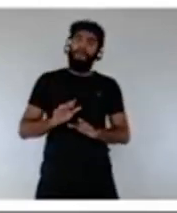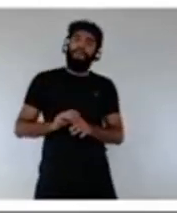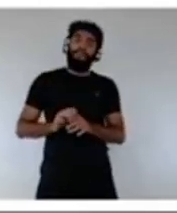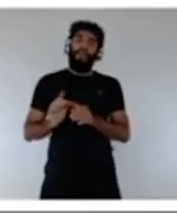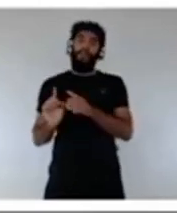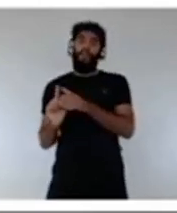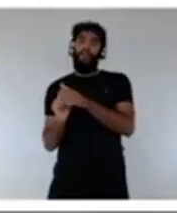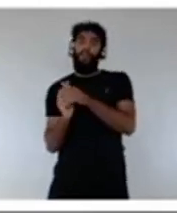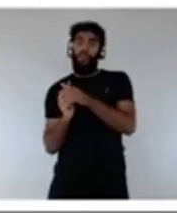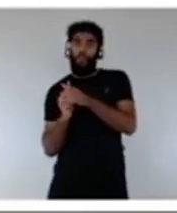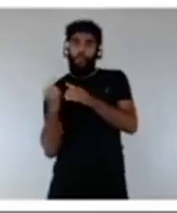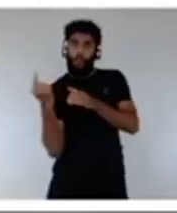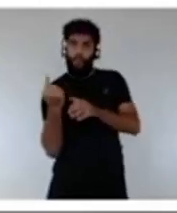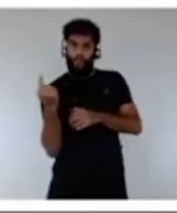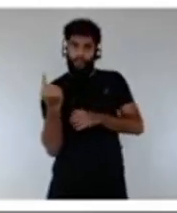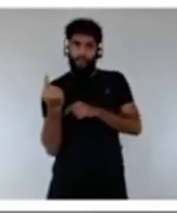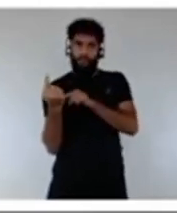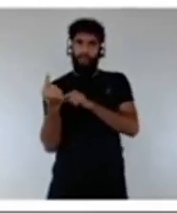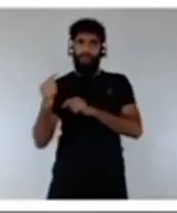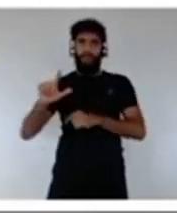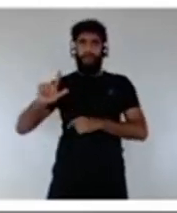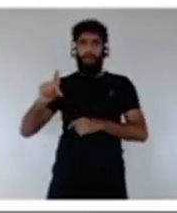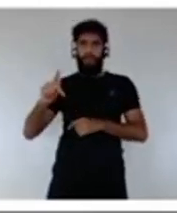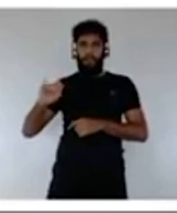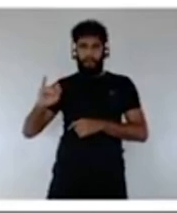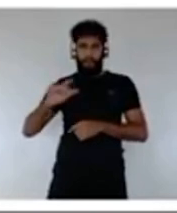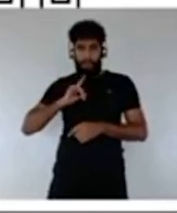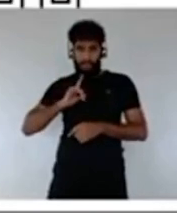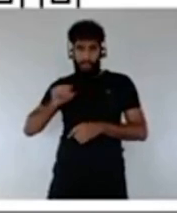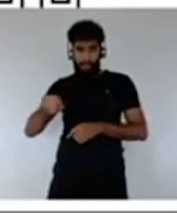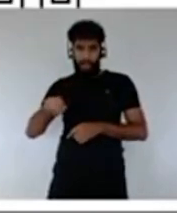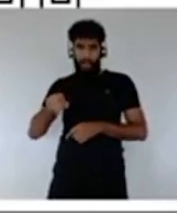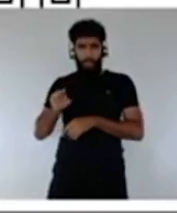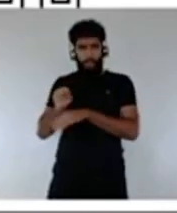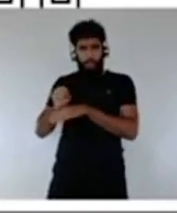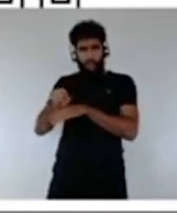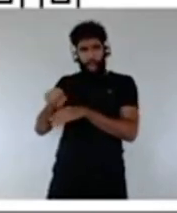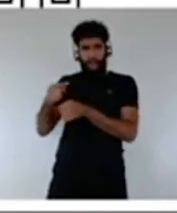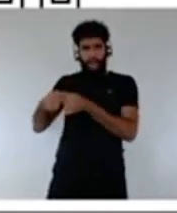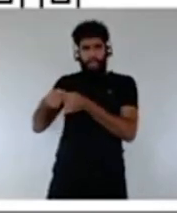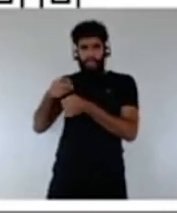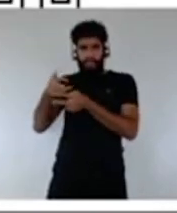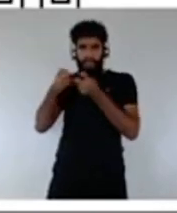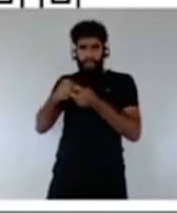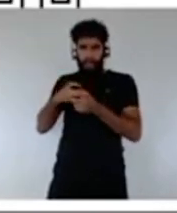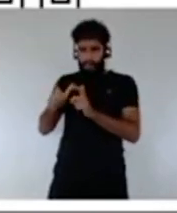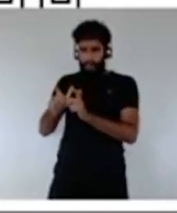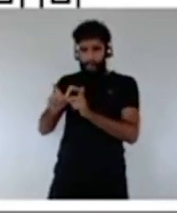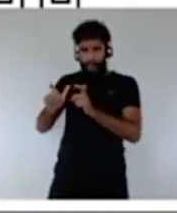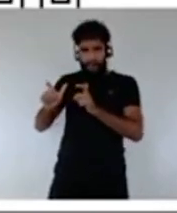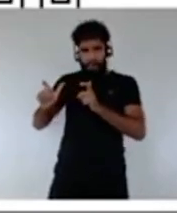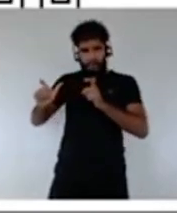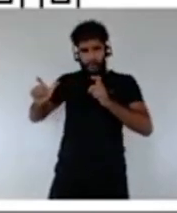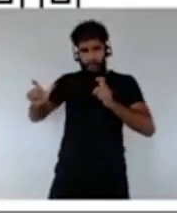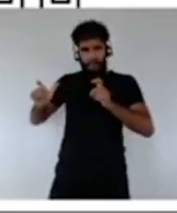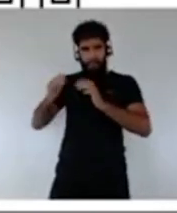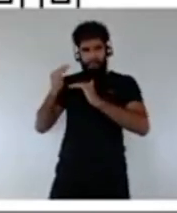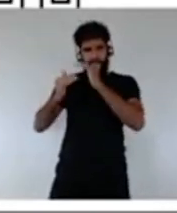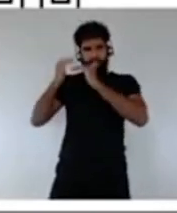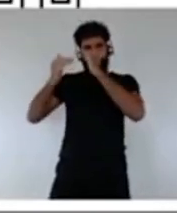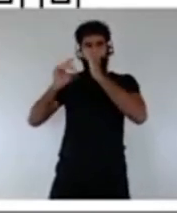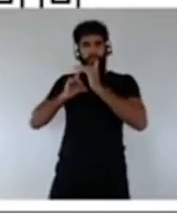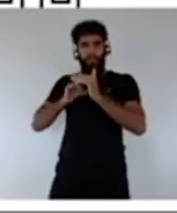que a LPI tem e das redes de cuidado. Você veja que as cidades elas vão crescendo, elas vão se desenvolvendo, nós